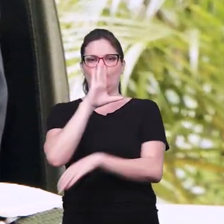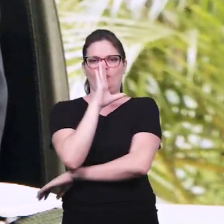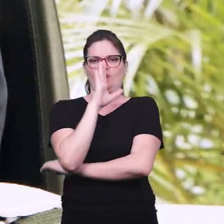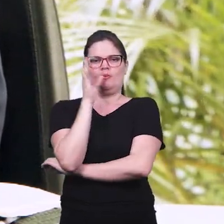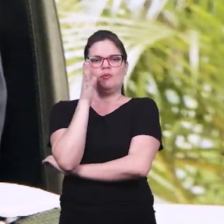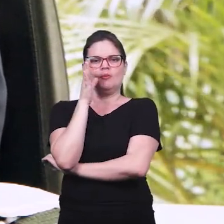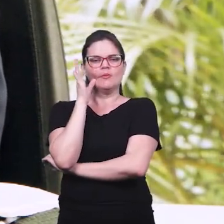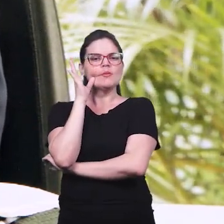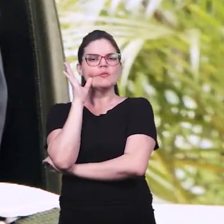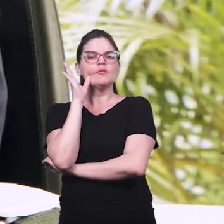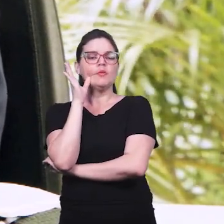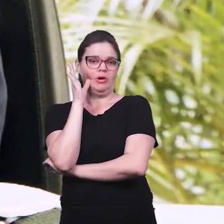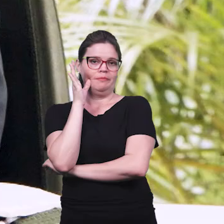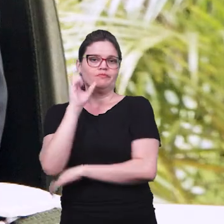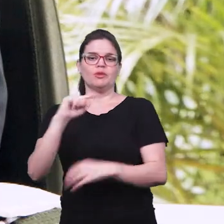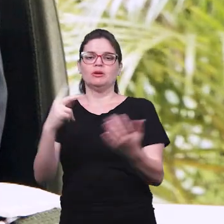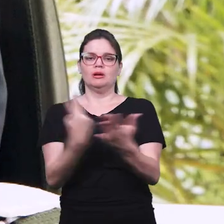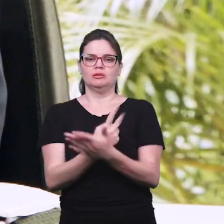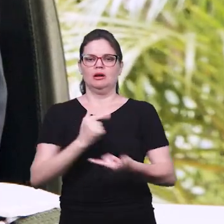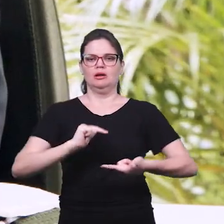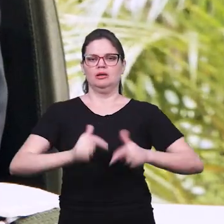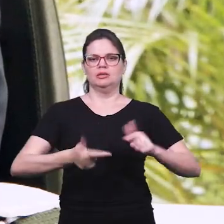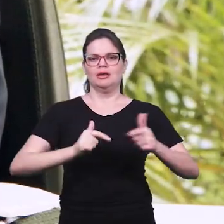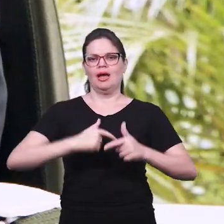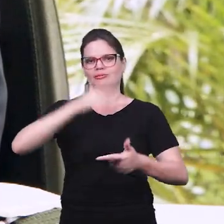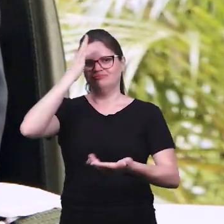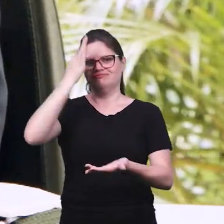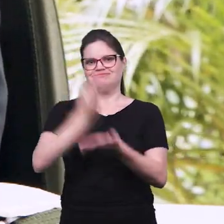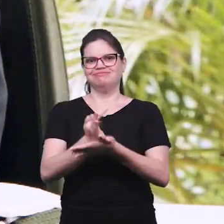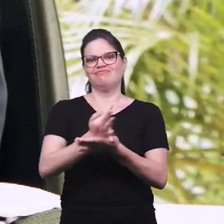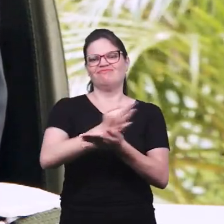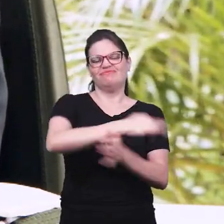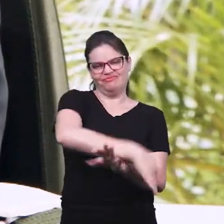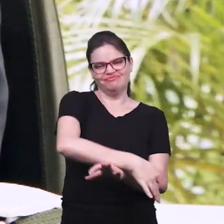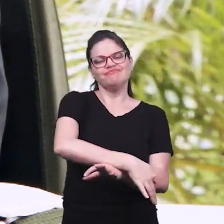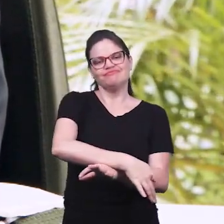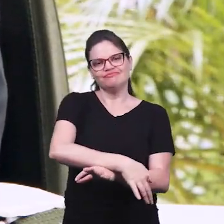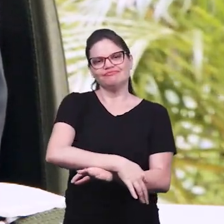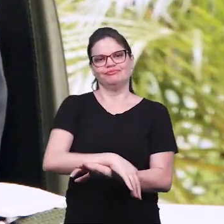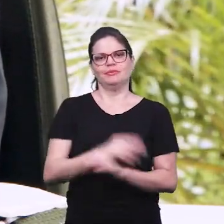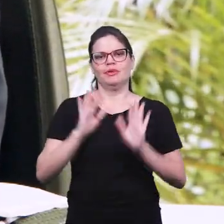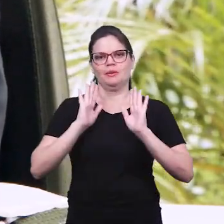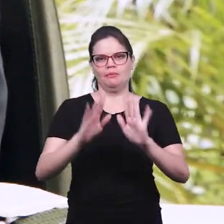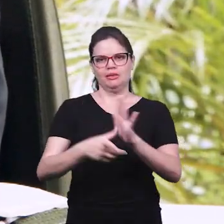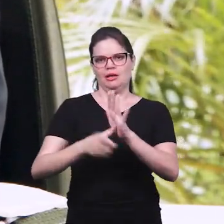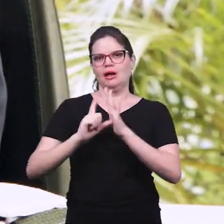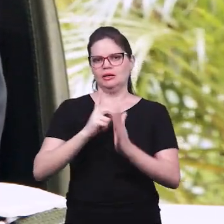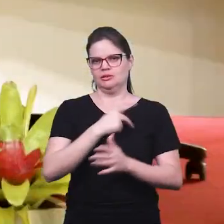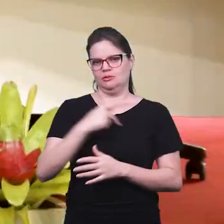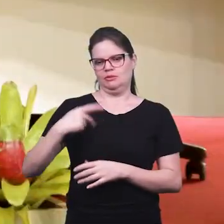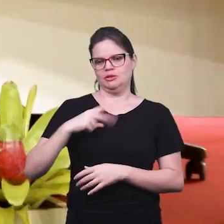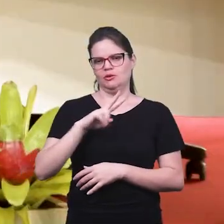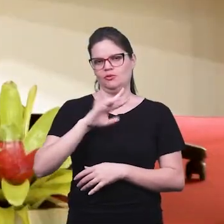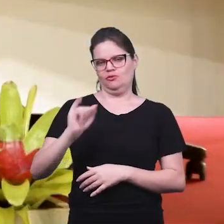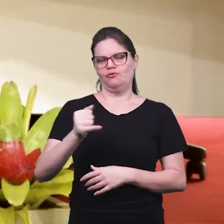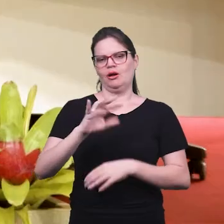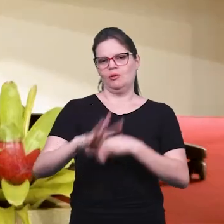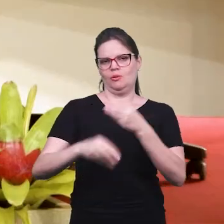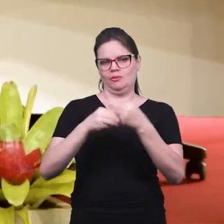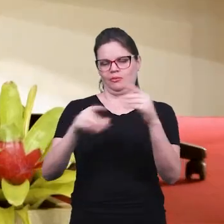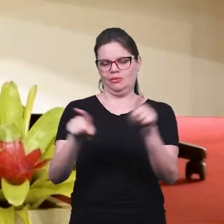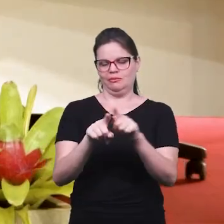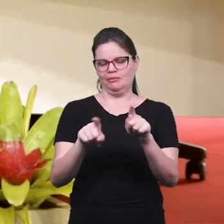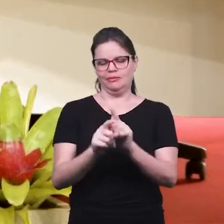por Israel apostatar da fé, o que veio acontecer. Mas antes eu acho que o o pastor Serlon, que ainda tem alguns comentários a fazer aqui